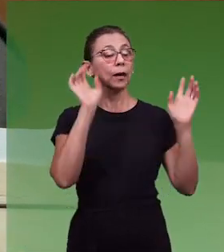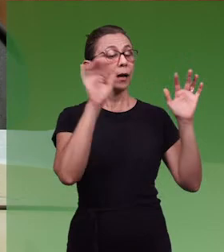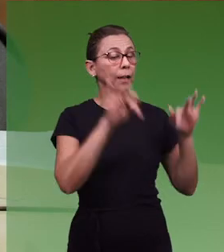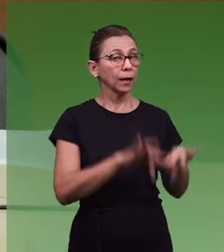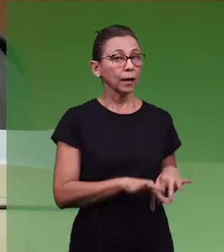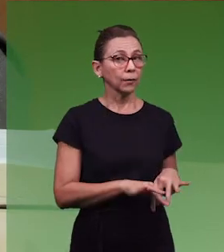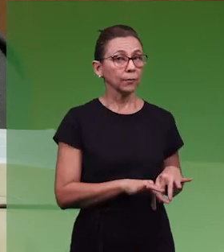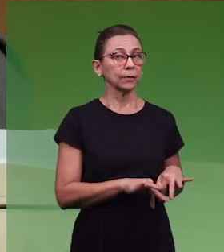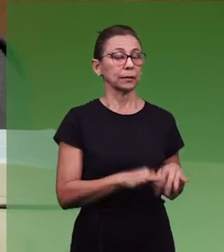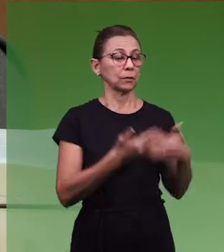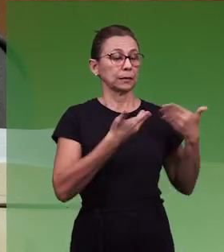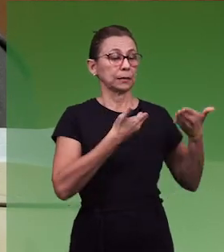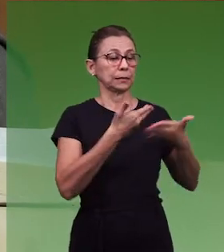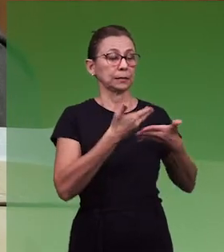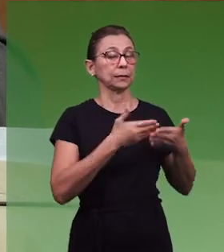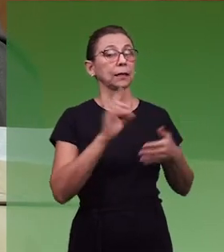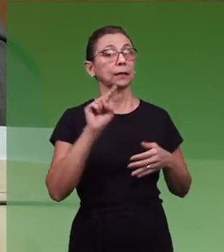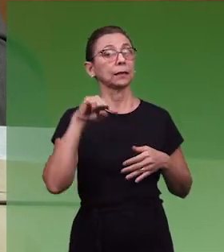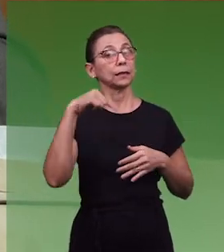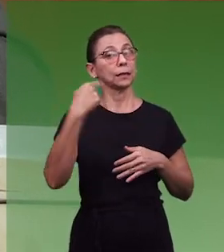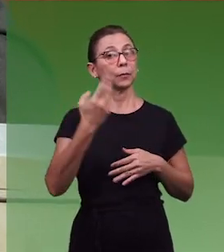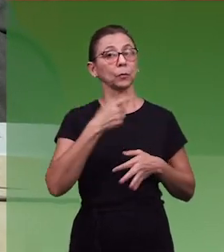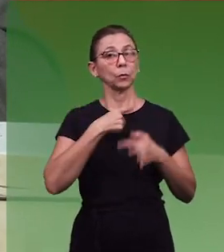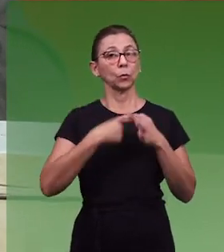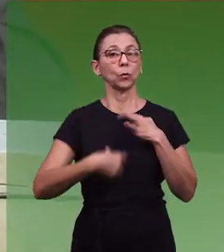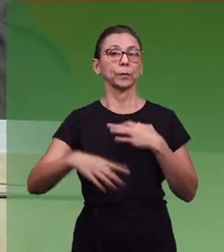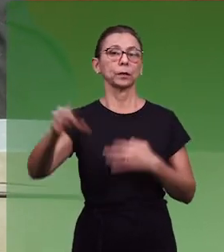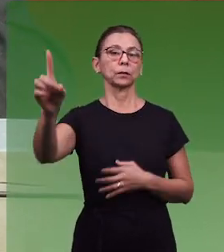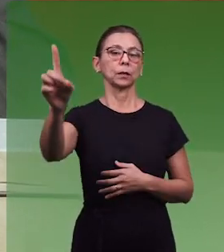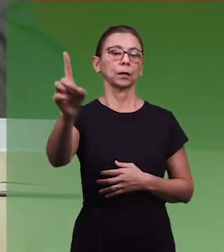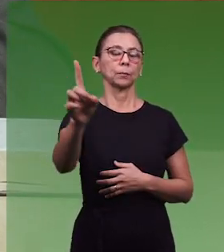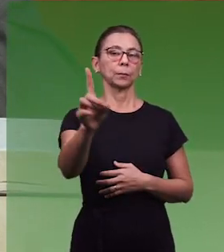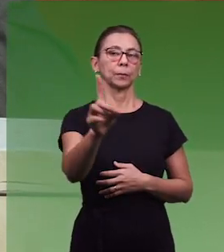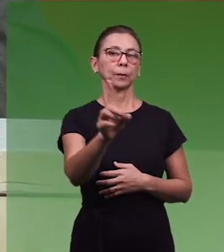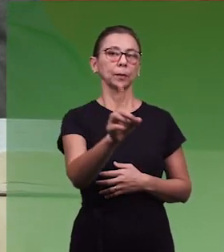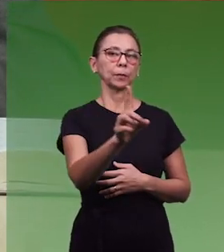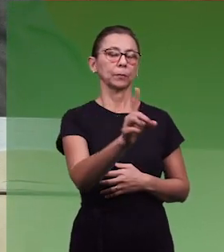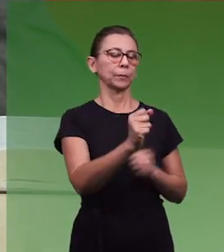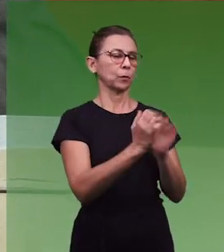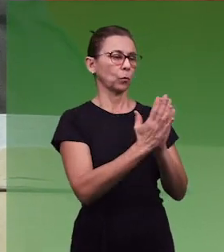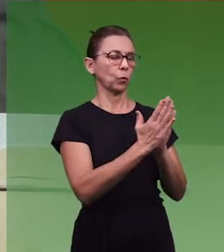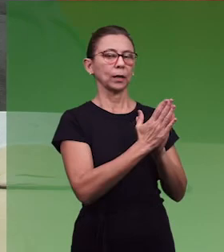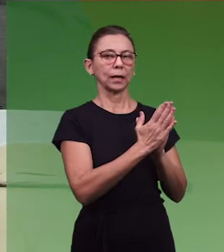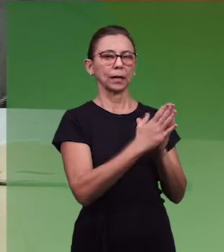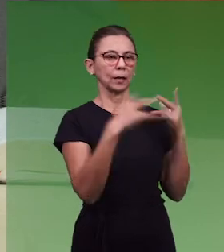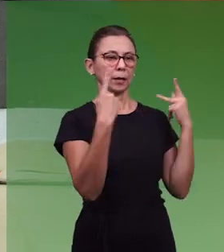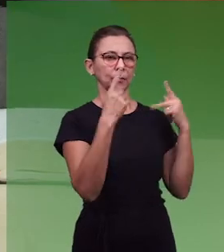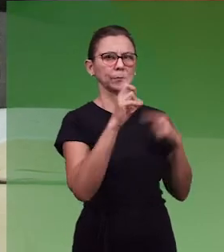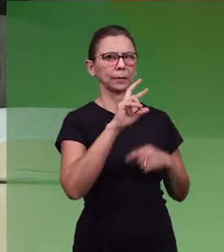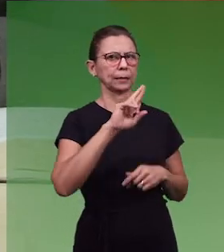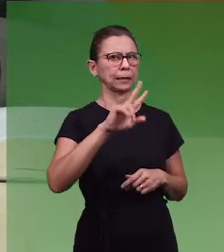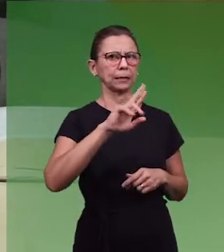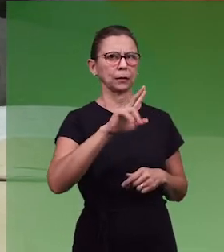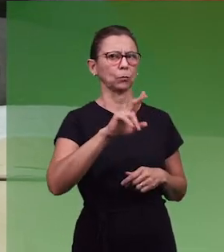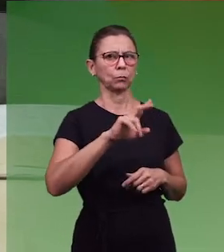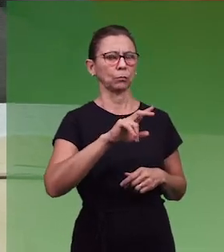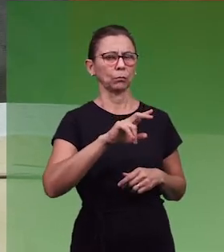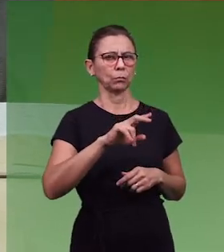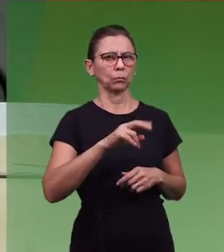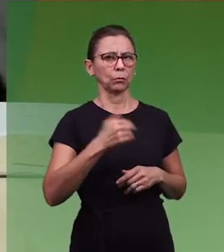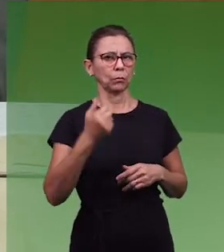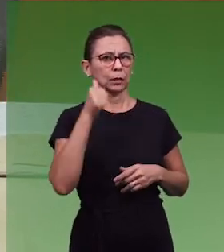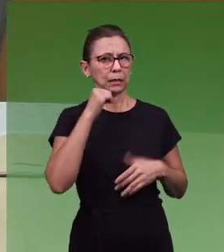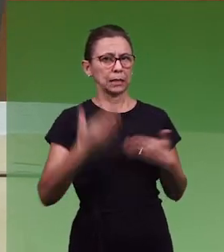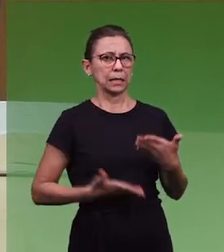levantar a mão. Aí o obreiro vai lá só para orar, não é para repregar. E ela continua a assistência.